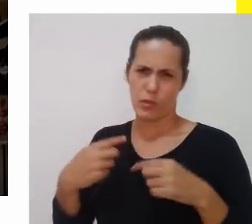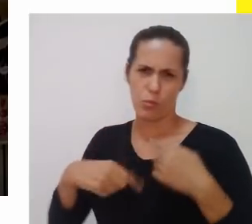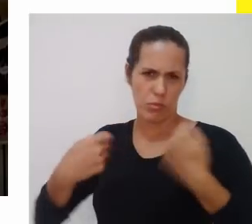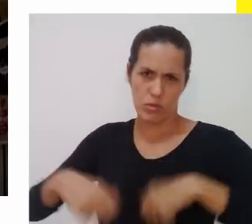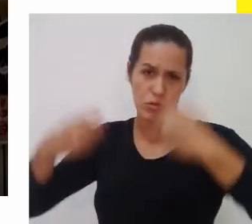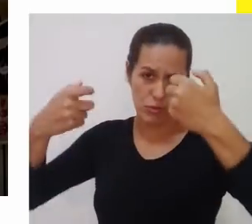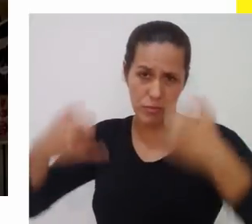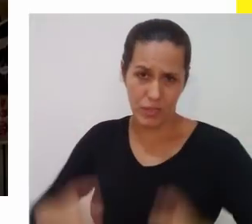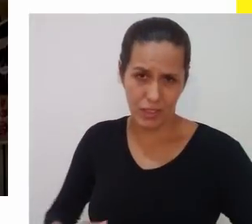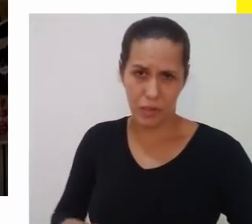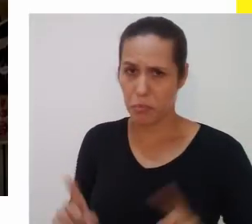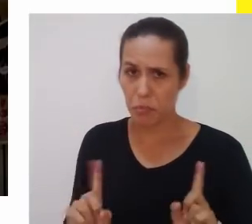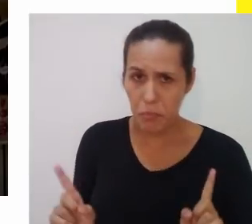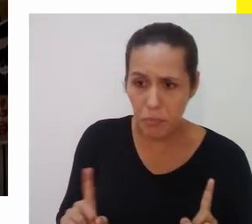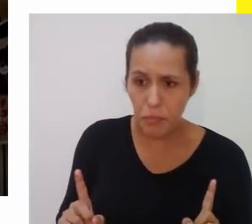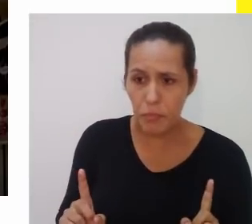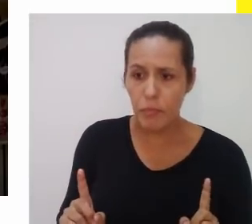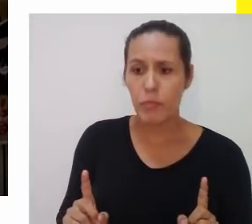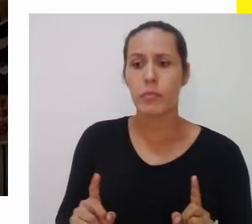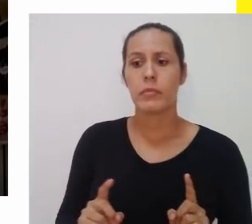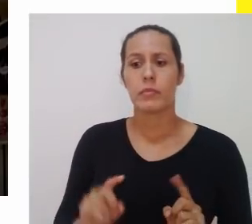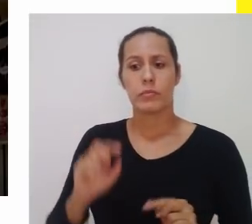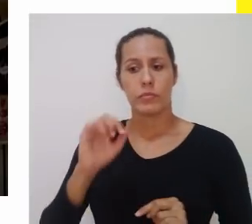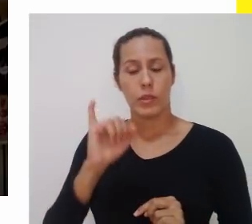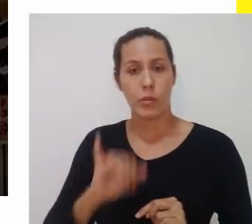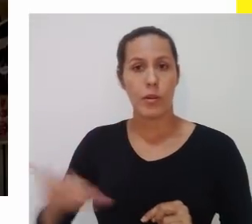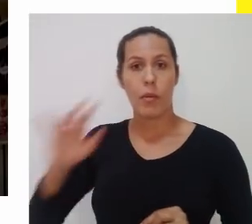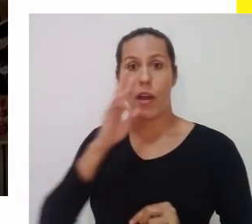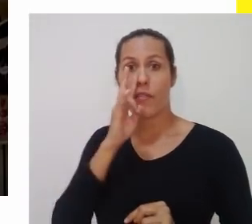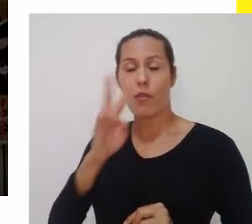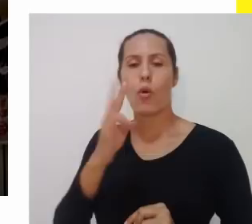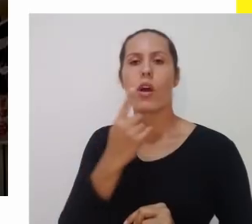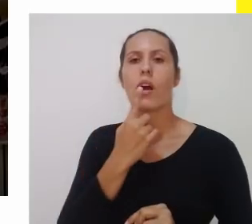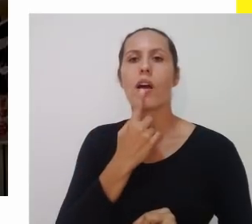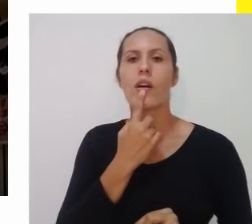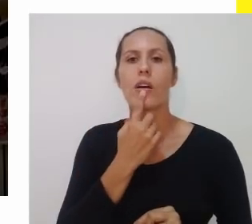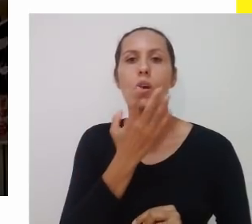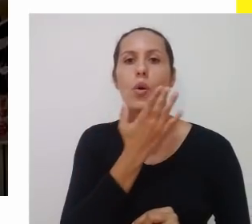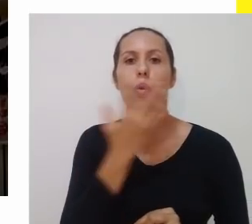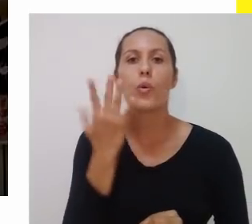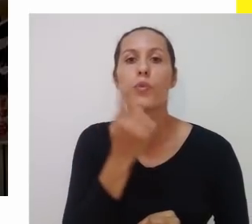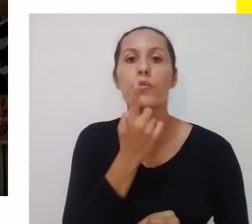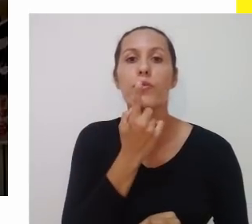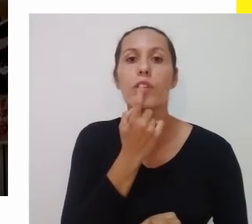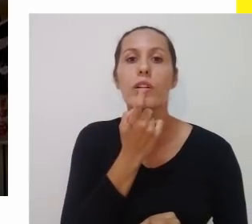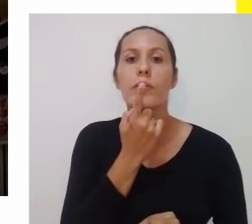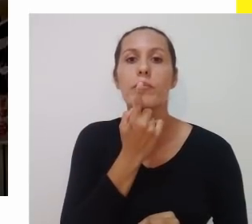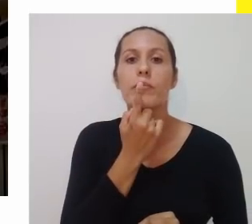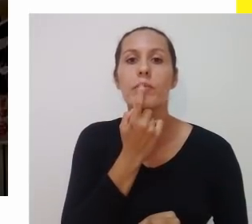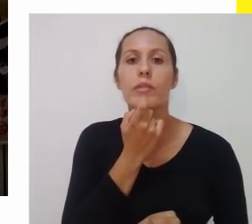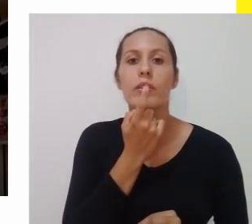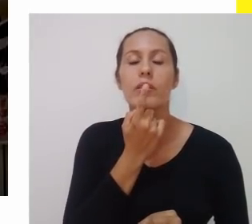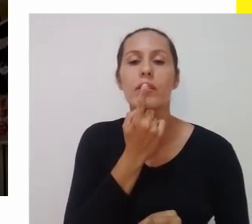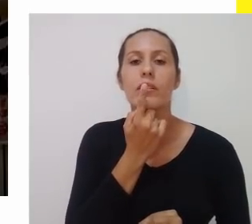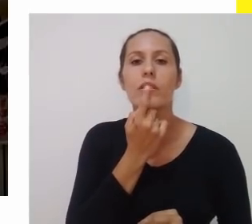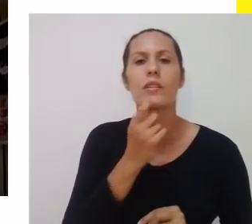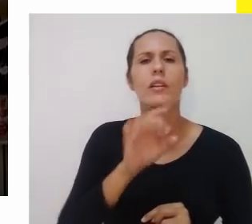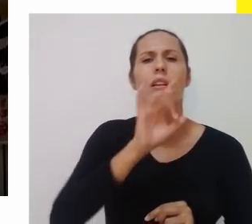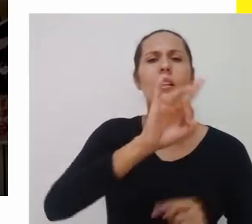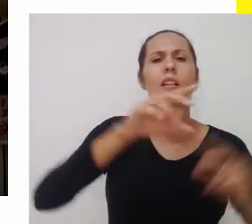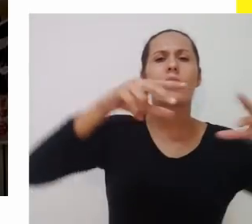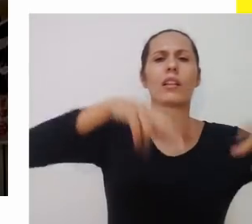forte. Eu acho que eu não preciso explicar essa imagem o que quer dizer. Tem uma imagem forte aí, na cor